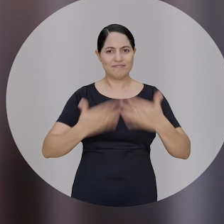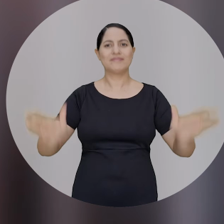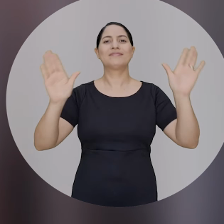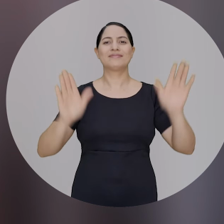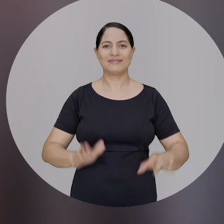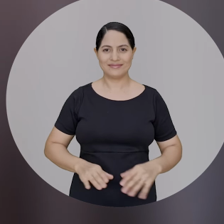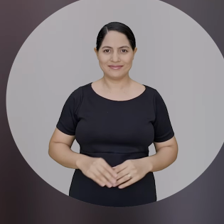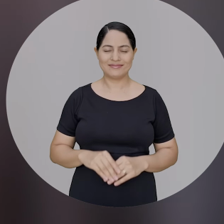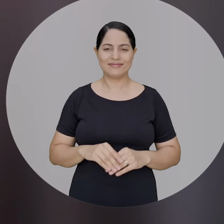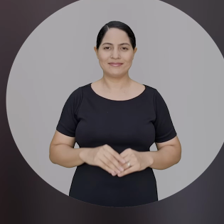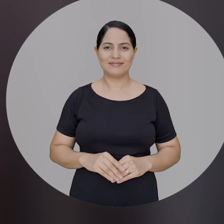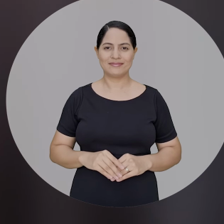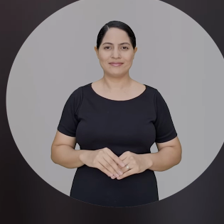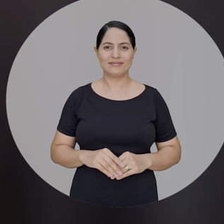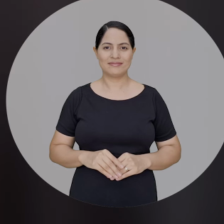abertas.